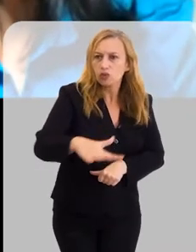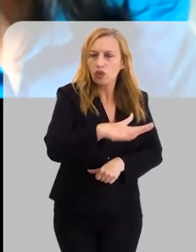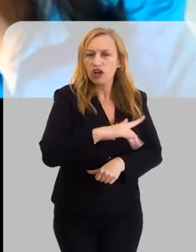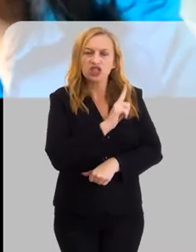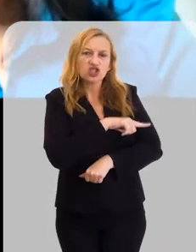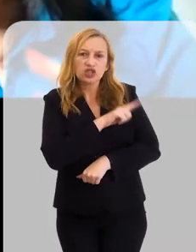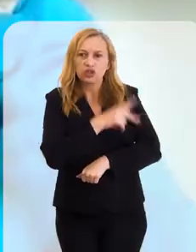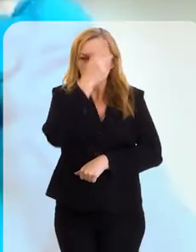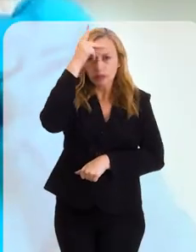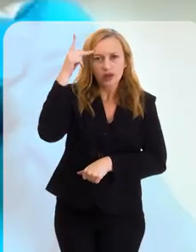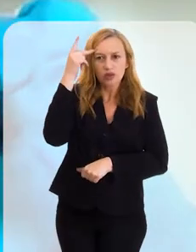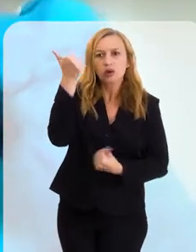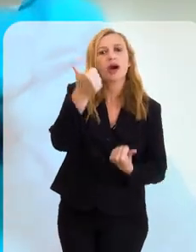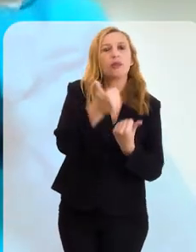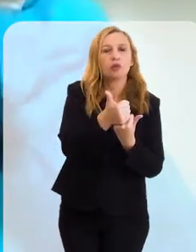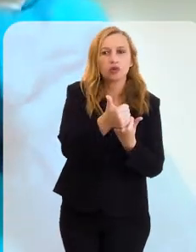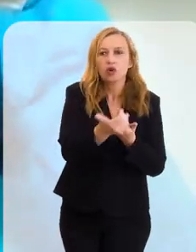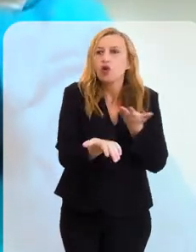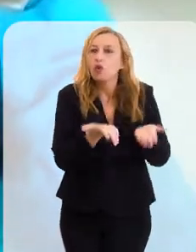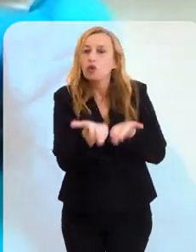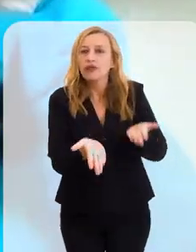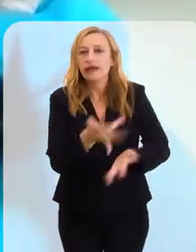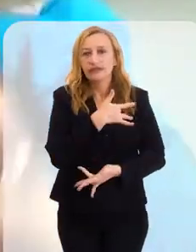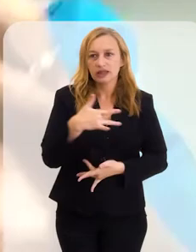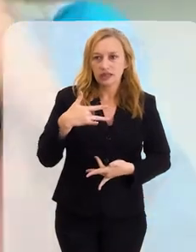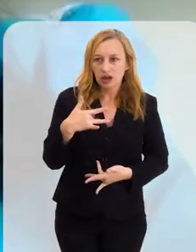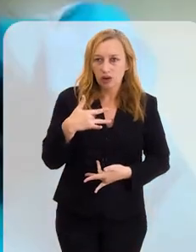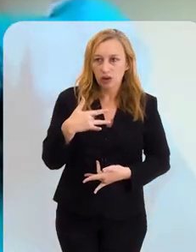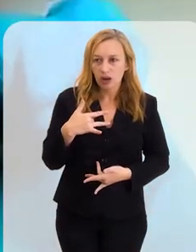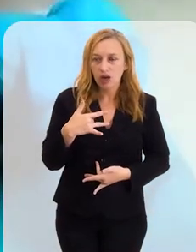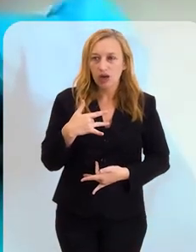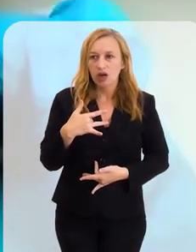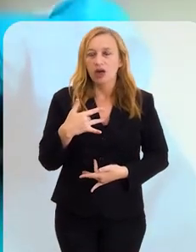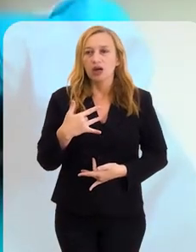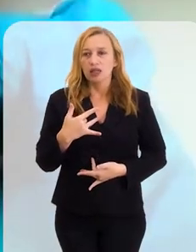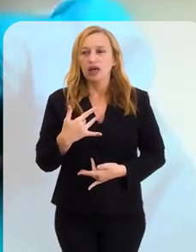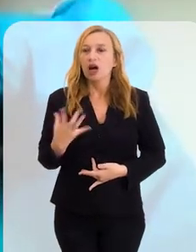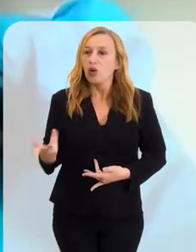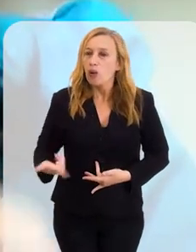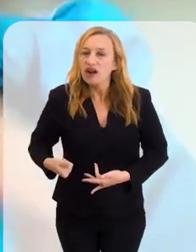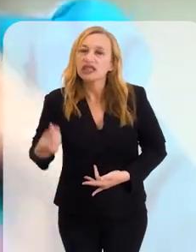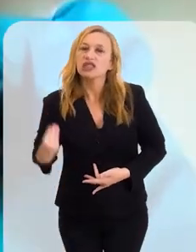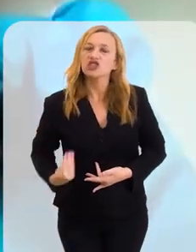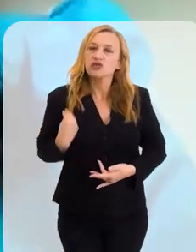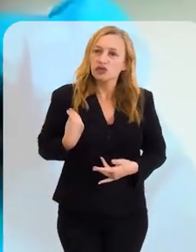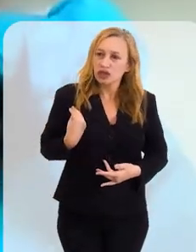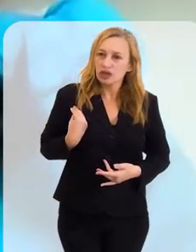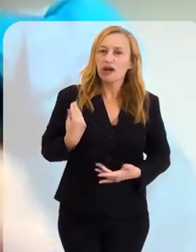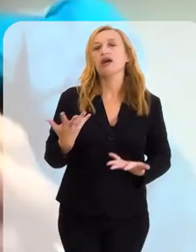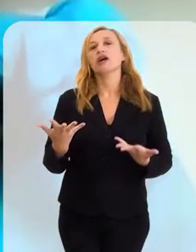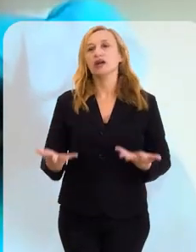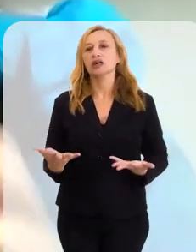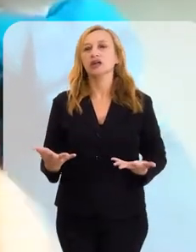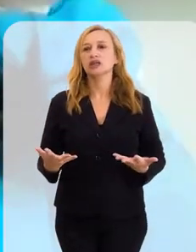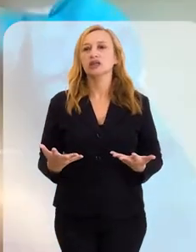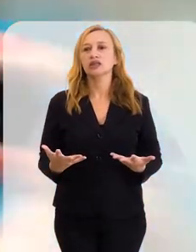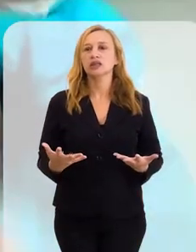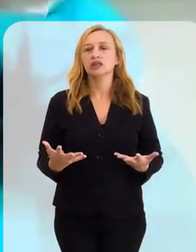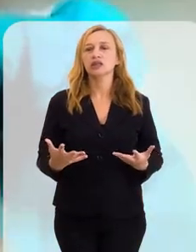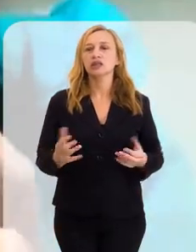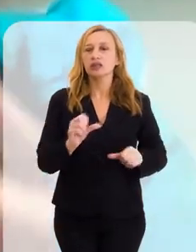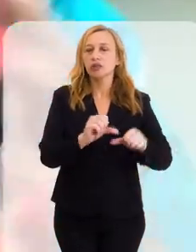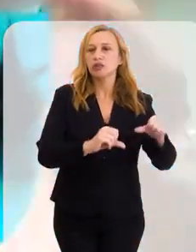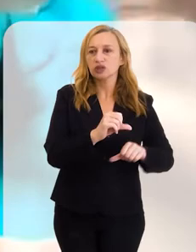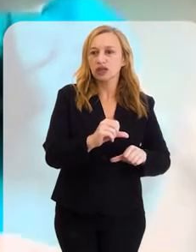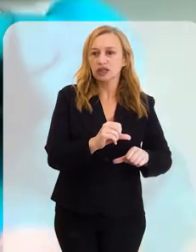fizeram uma transição com uma área de gestão de pessoas que apoiou o cuidado à saúde, ao bem-estar, à qualidade de